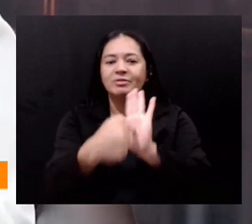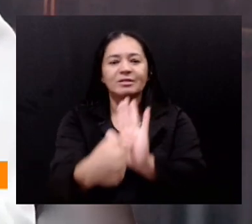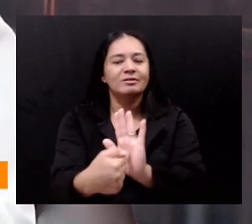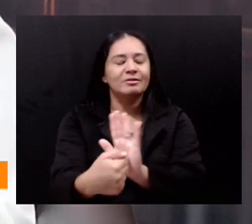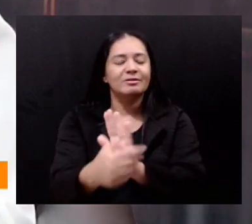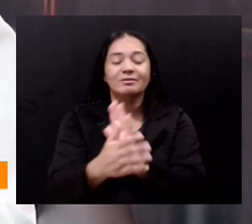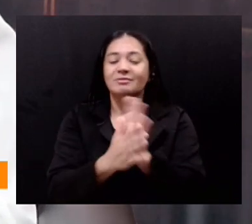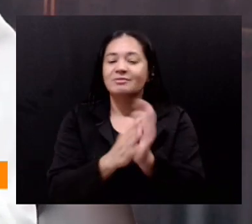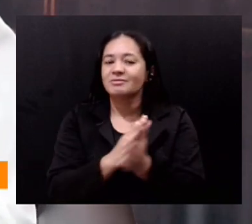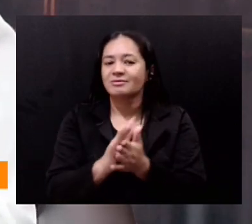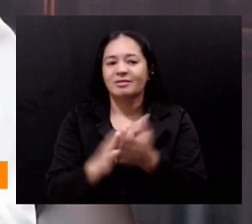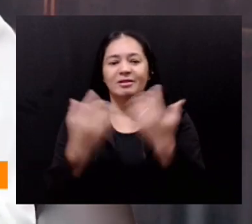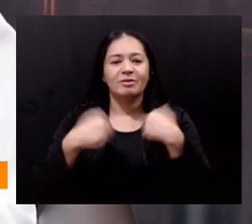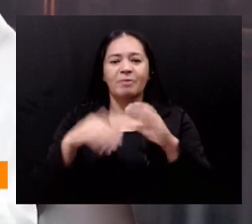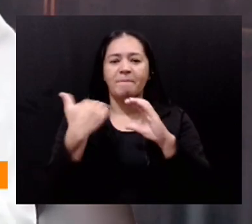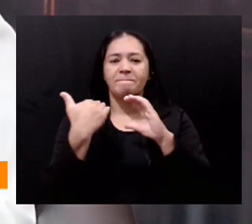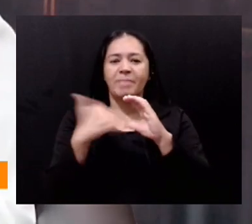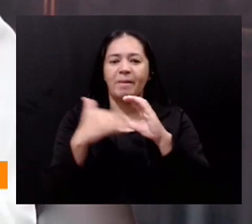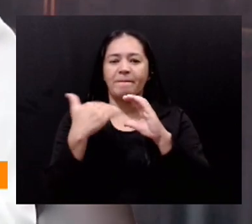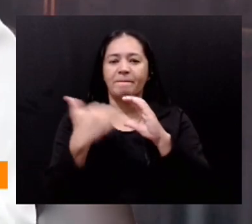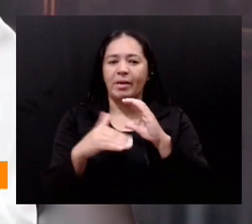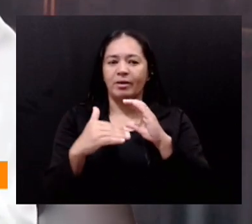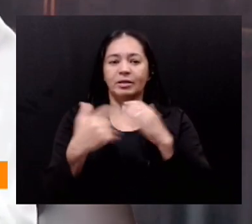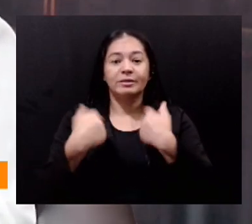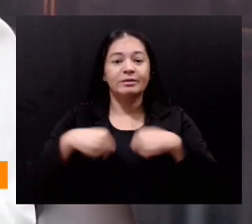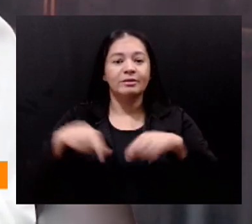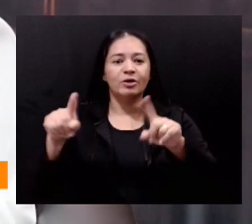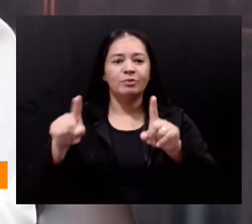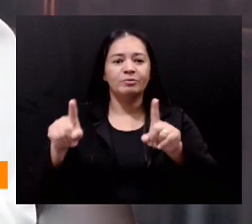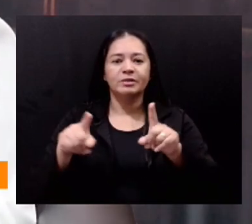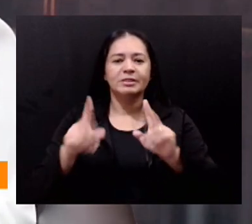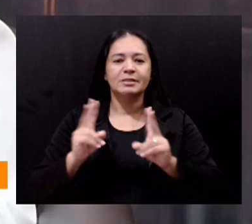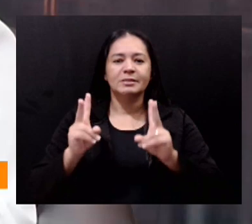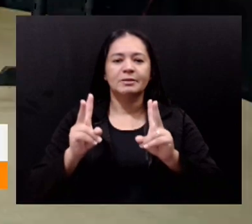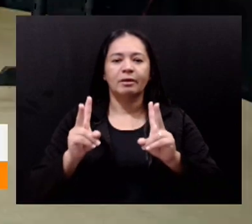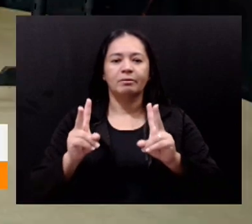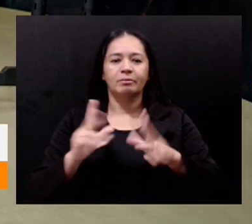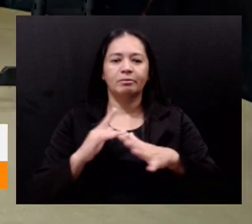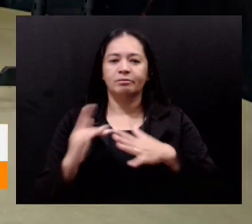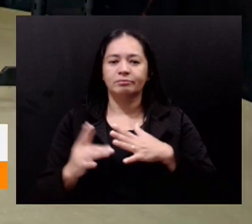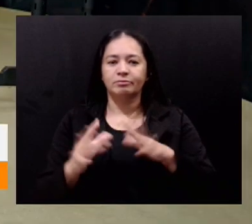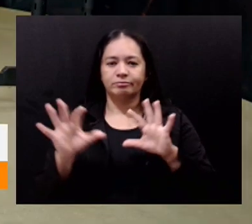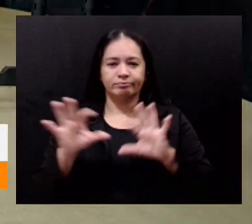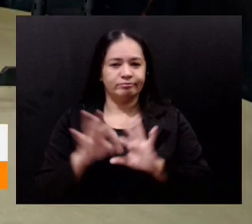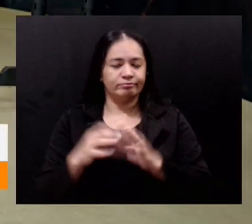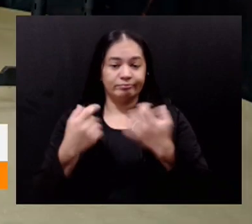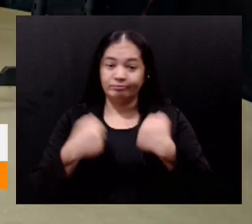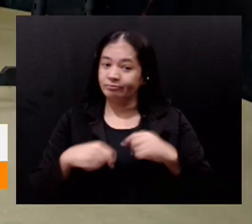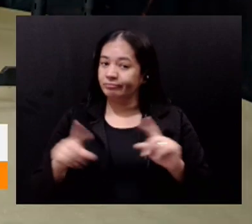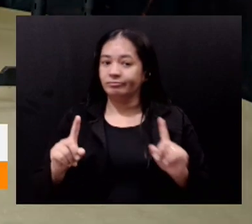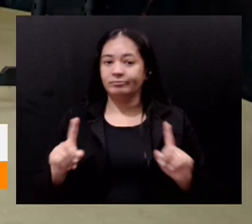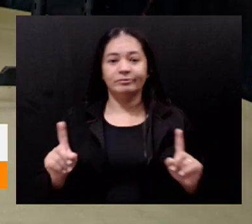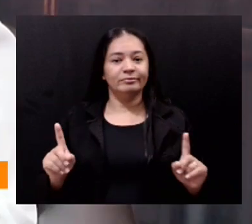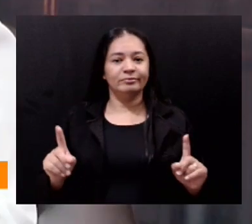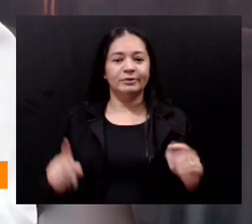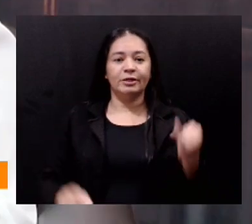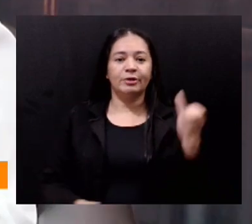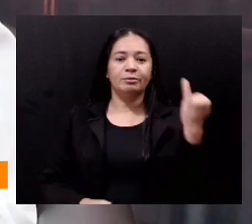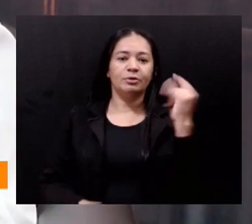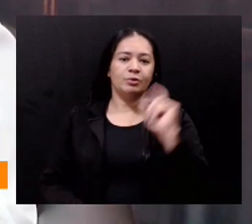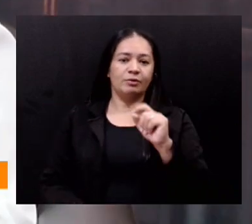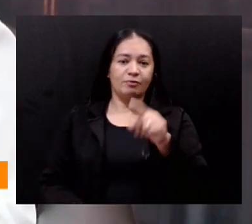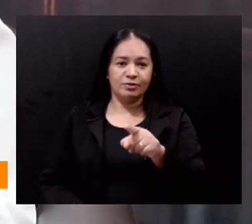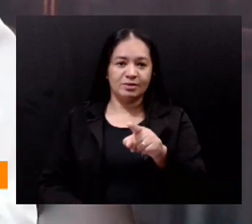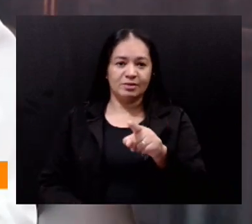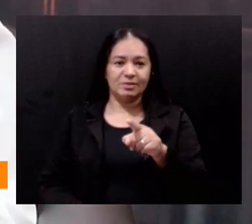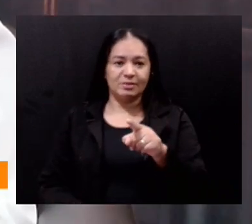não precisa estar ali o tempo todo conectado, né. É importante que você esteja realmente conectado na sua